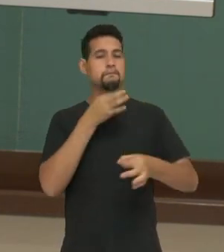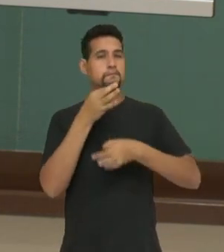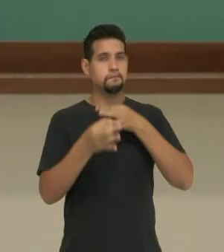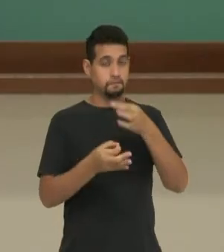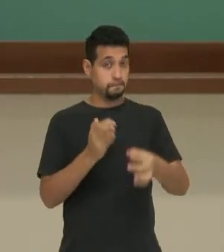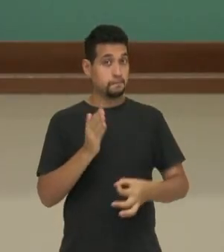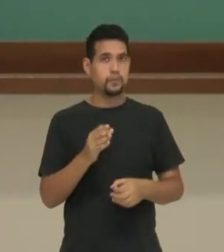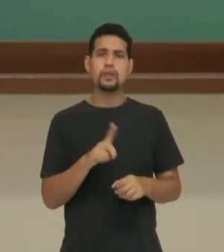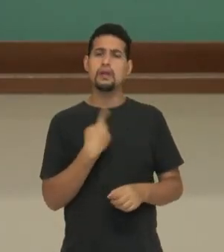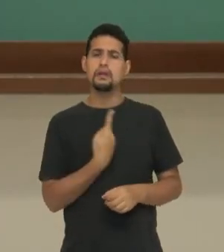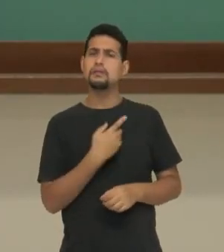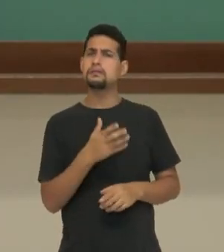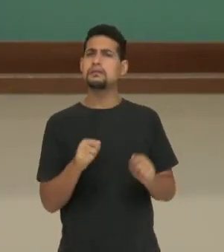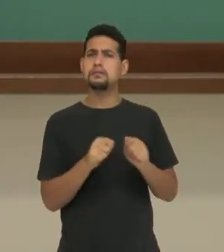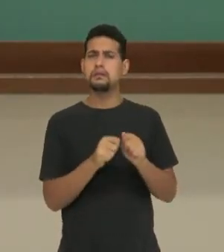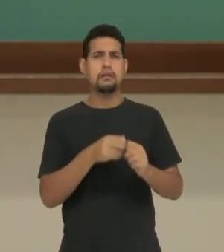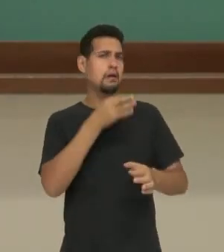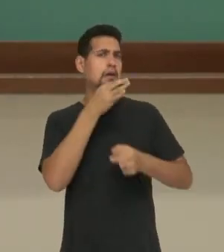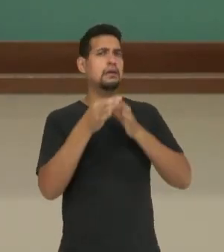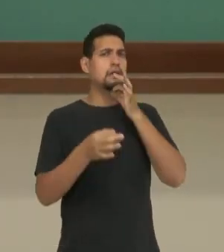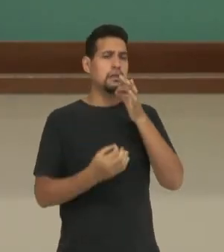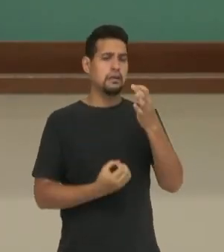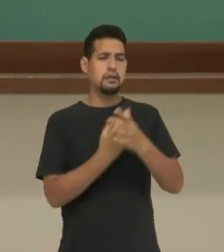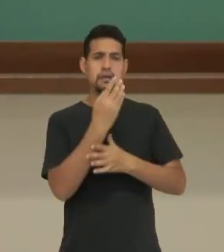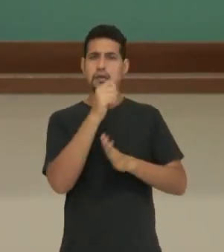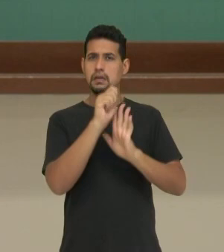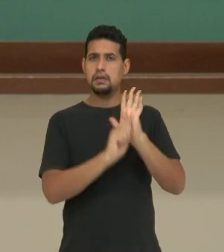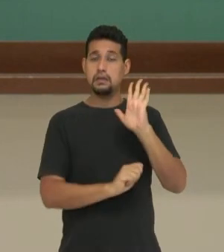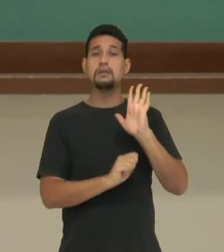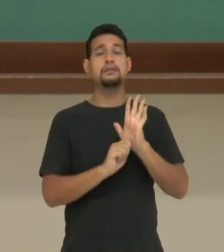né? Fizemos aí essa sugestão de produção de